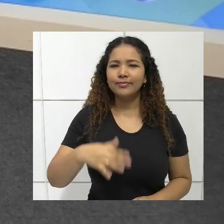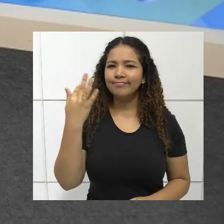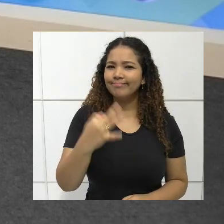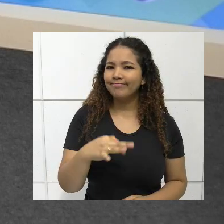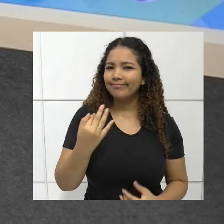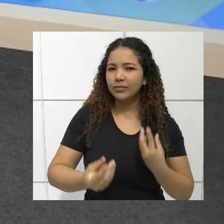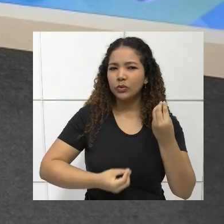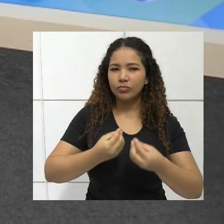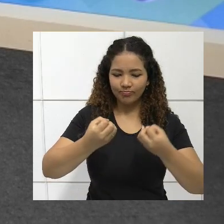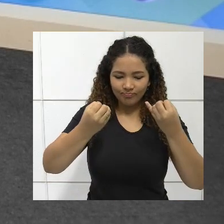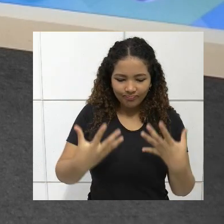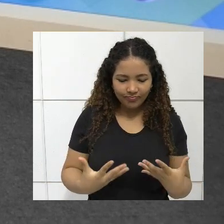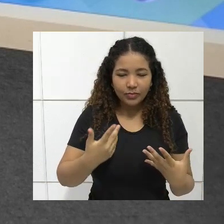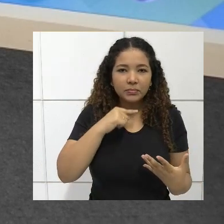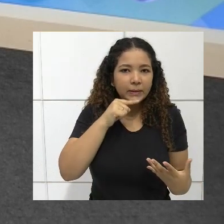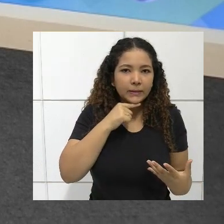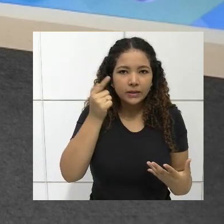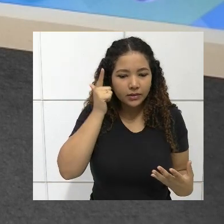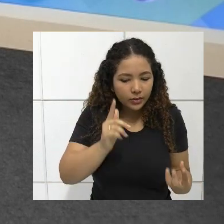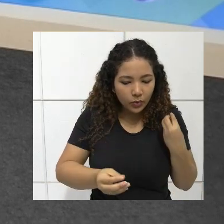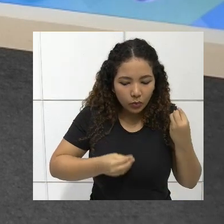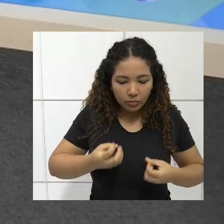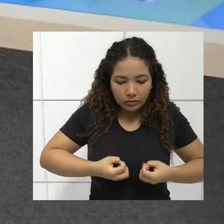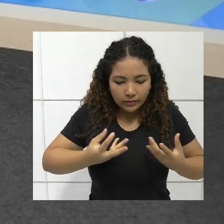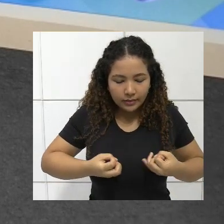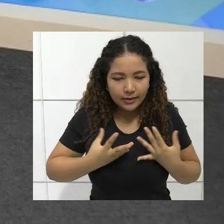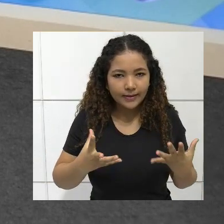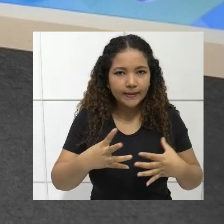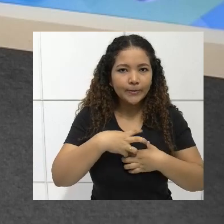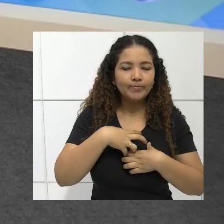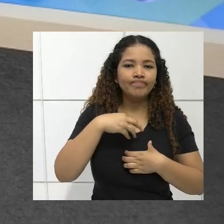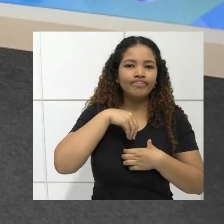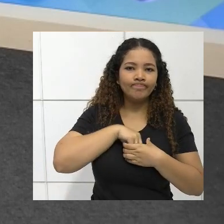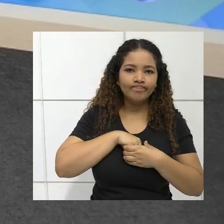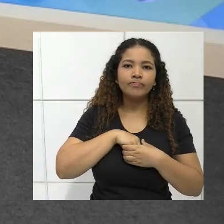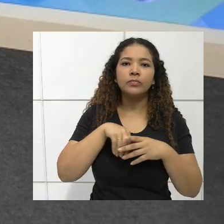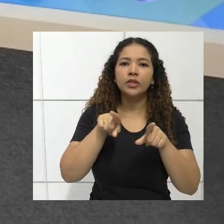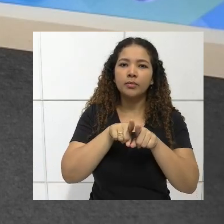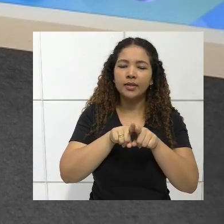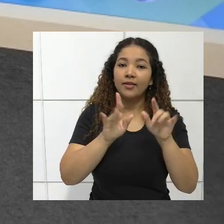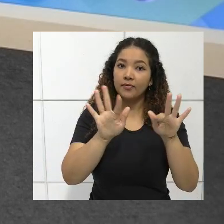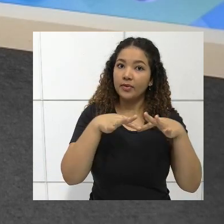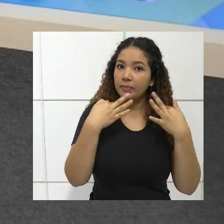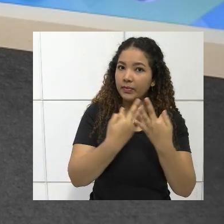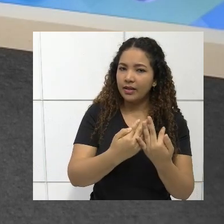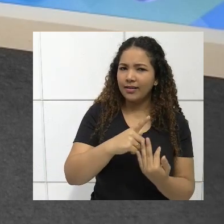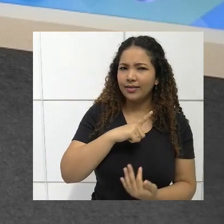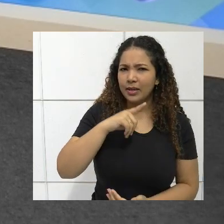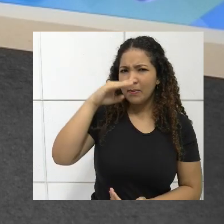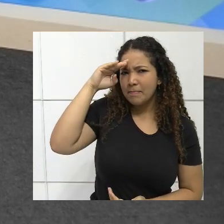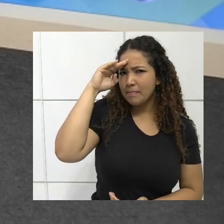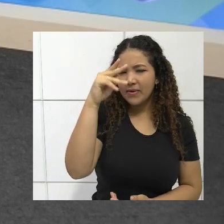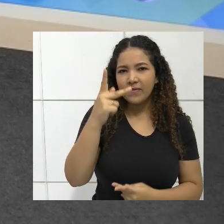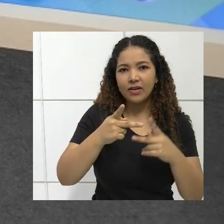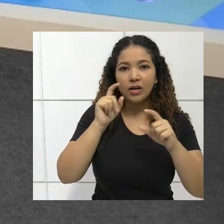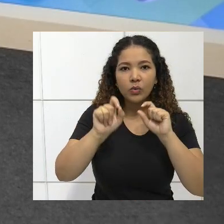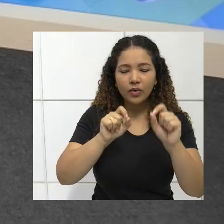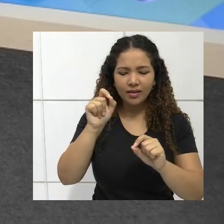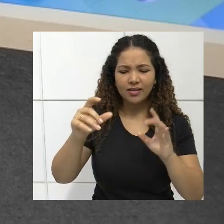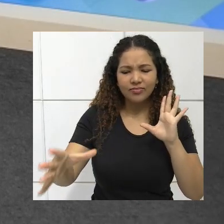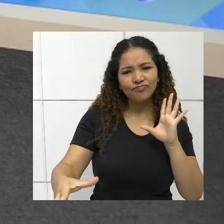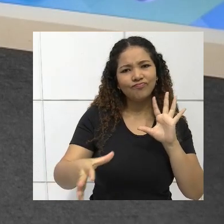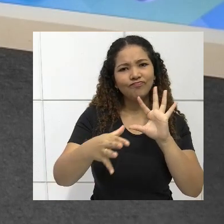nome, muitas vezes a gente não consegue nomear. E eu acho que o papel da família fundamental ali é ser aquilo que acolhe,